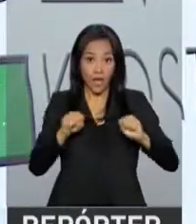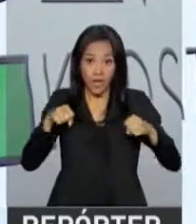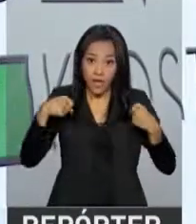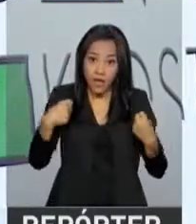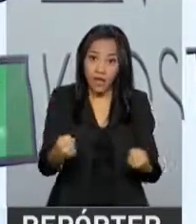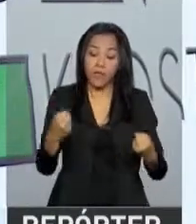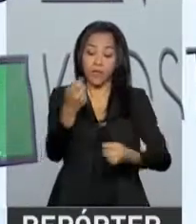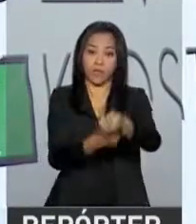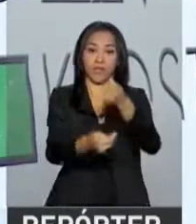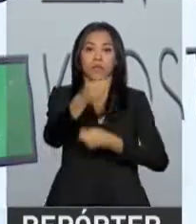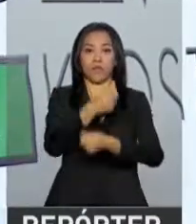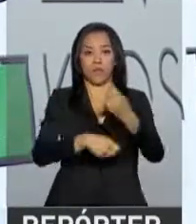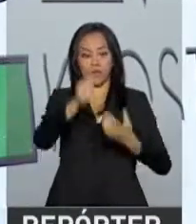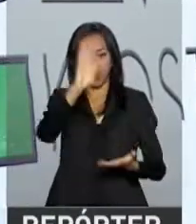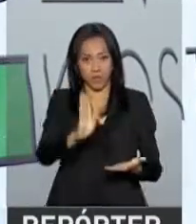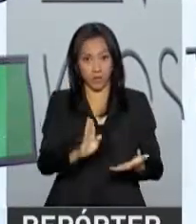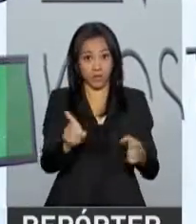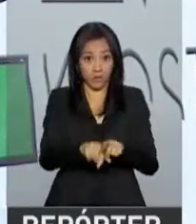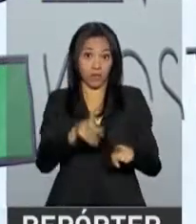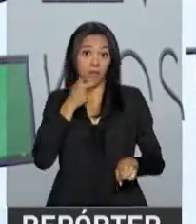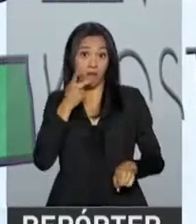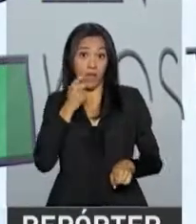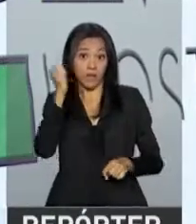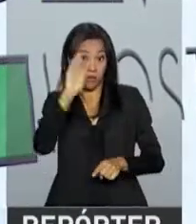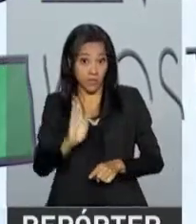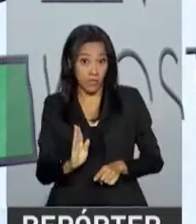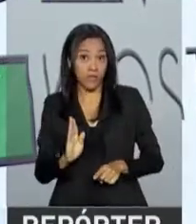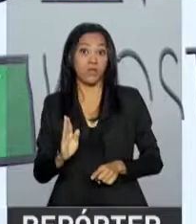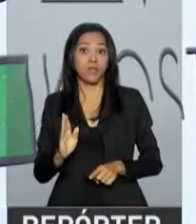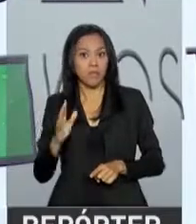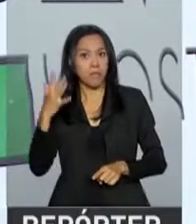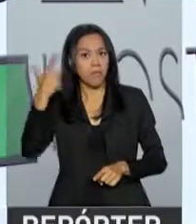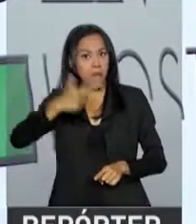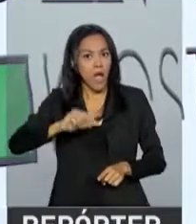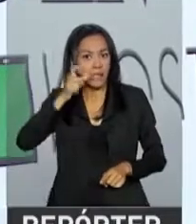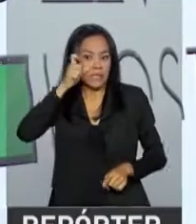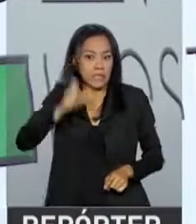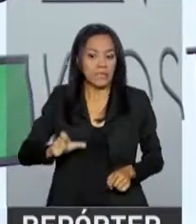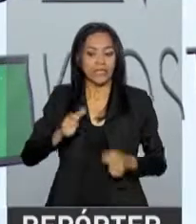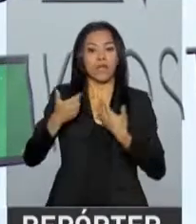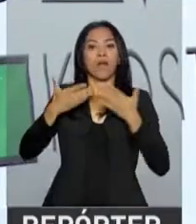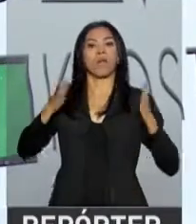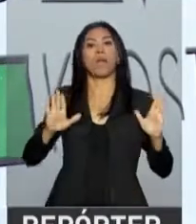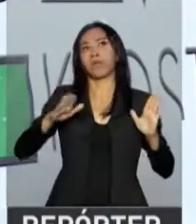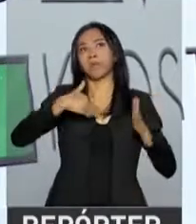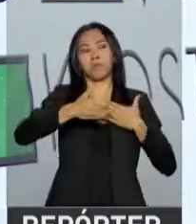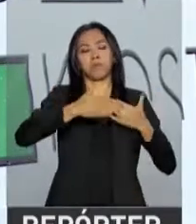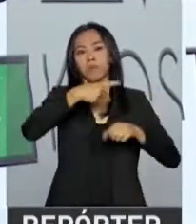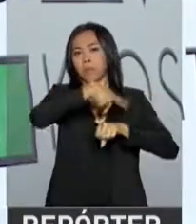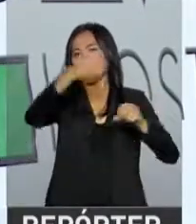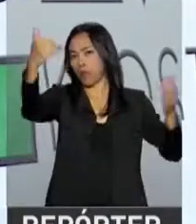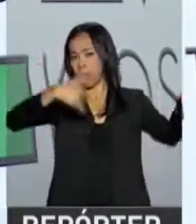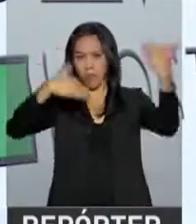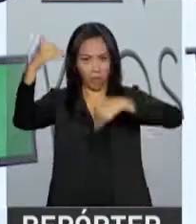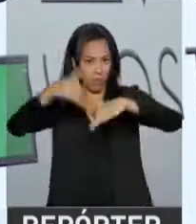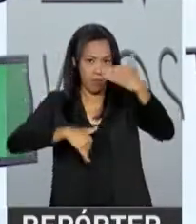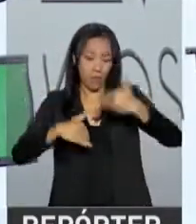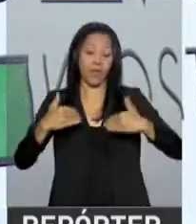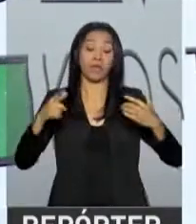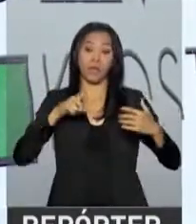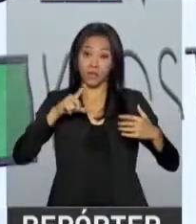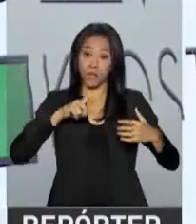brasileira ao afirmar que o país está cada vez mais competitivo e aberto e que hoje oferece oportunidades de